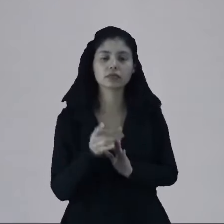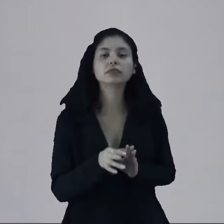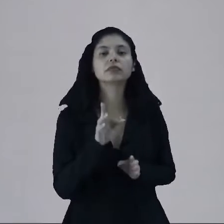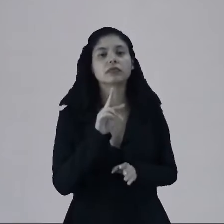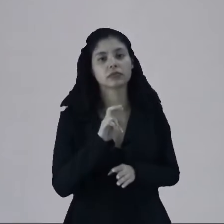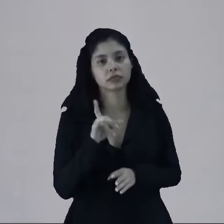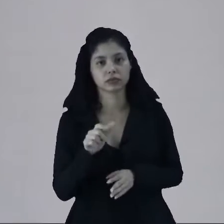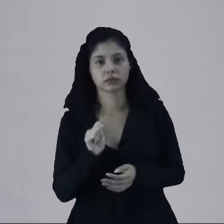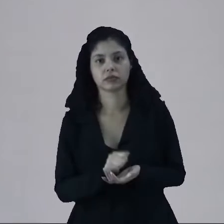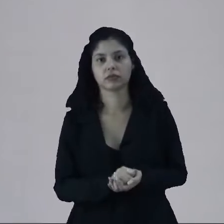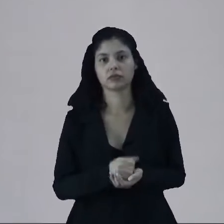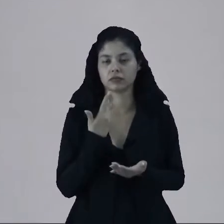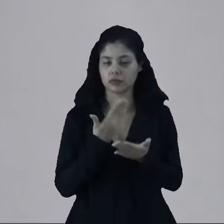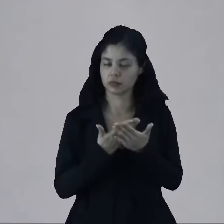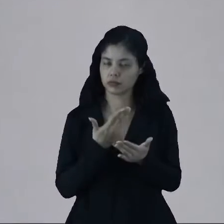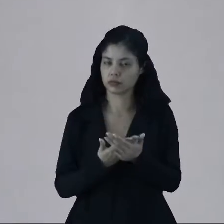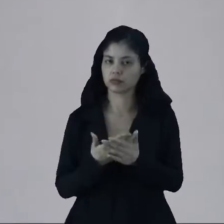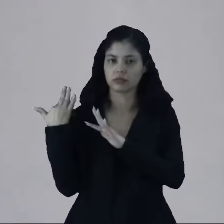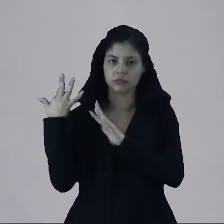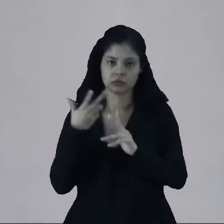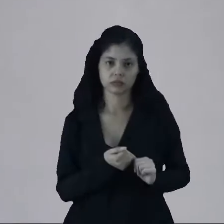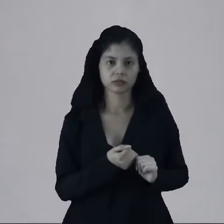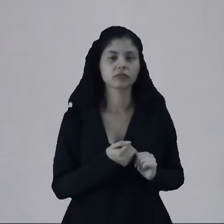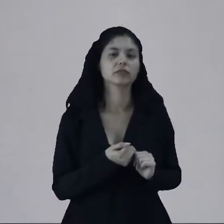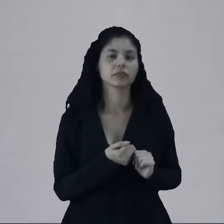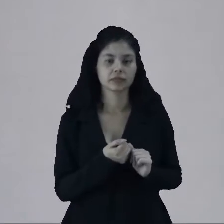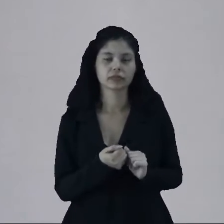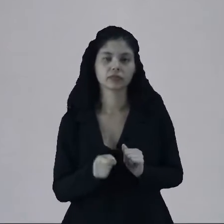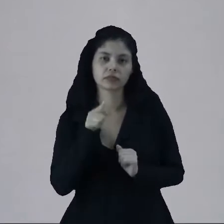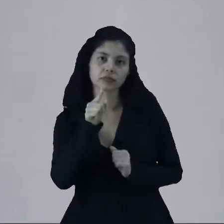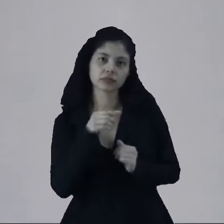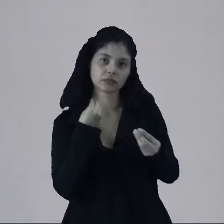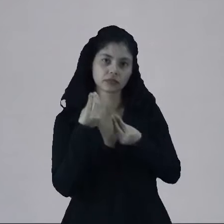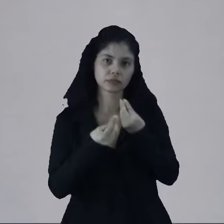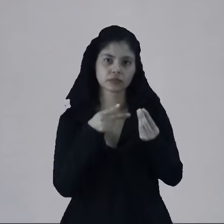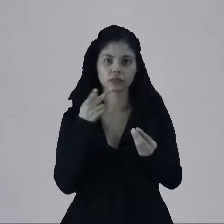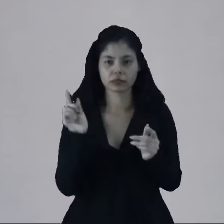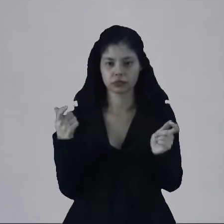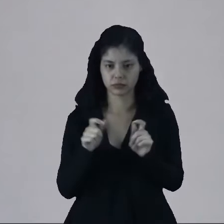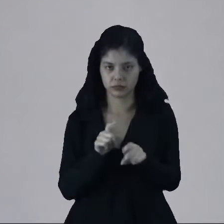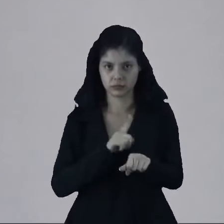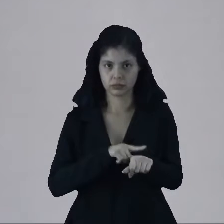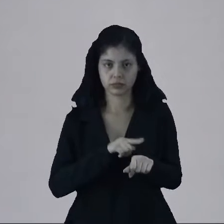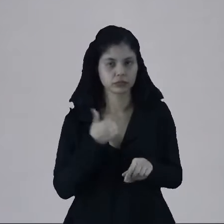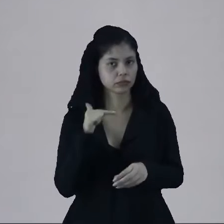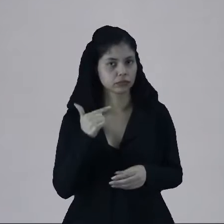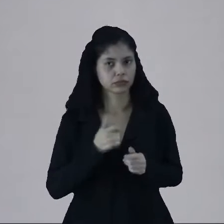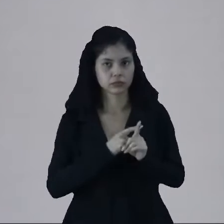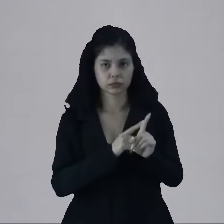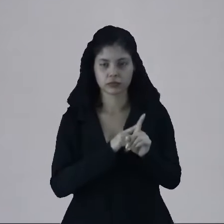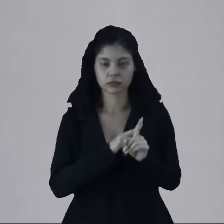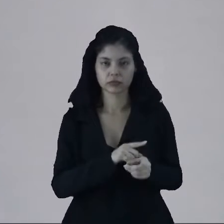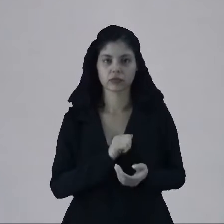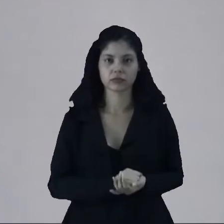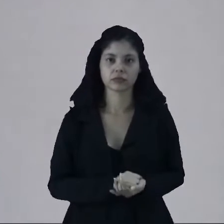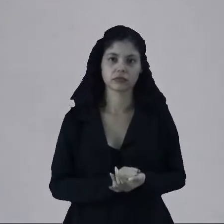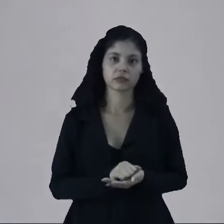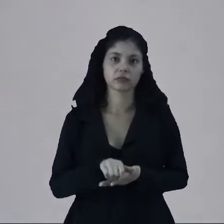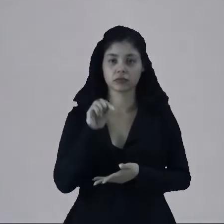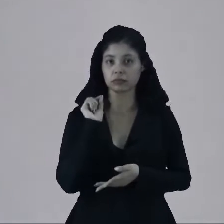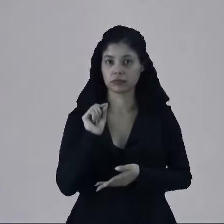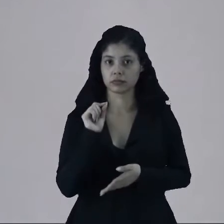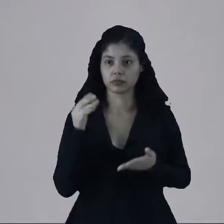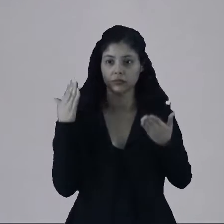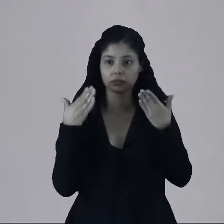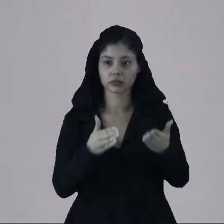eritroplastose fetal. Então, dá uma estudadinha, dá uma revisadinha aí, que, como eu disse, o nosso tempo é curto, a gente não tem como acompanhar. O que